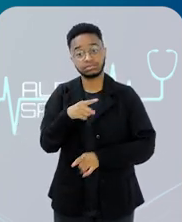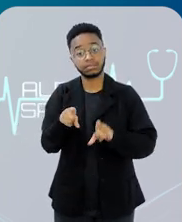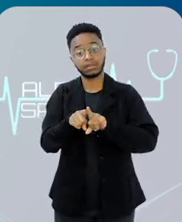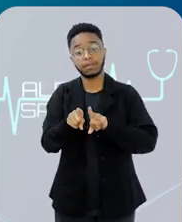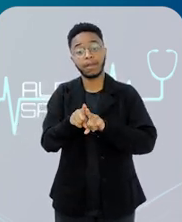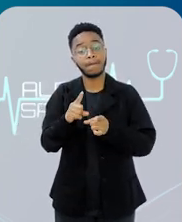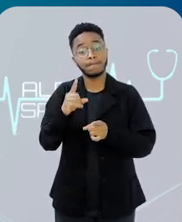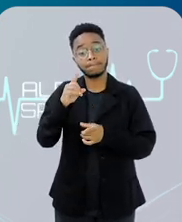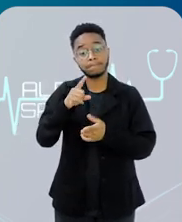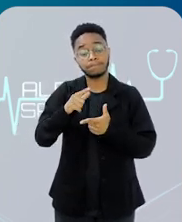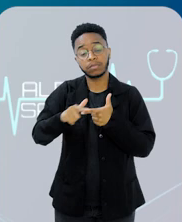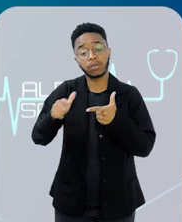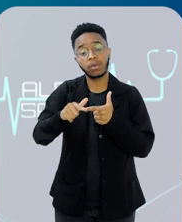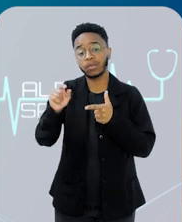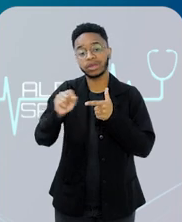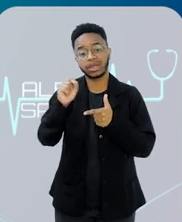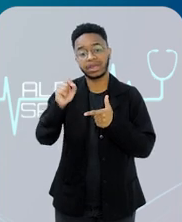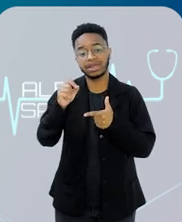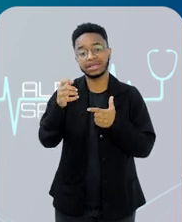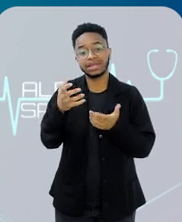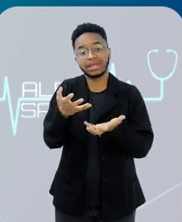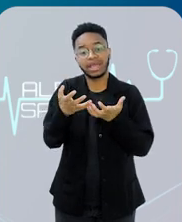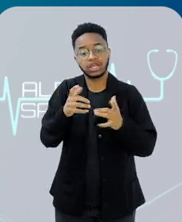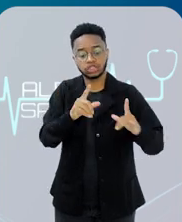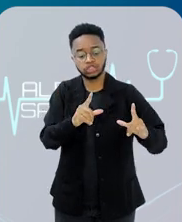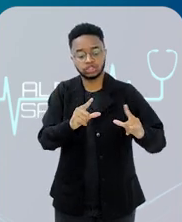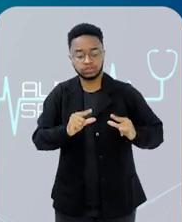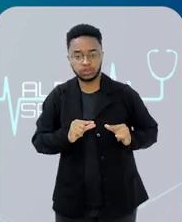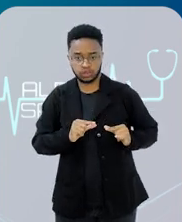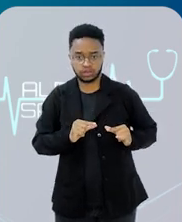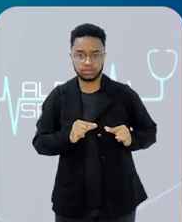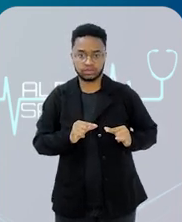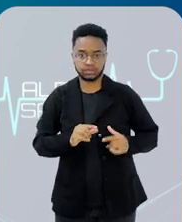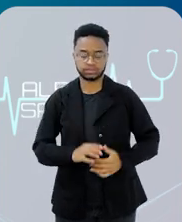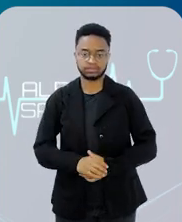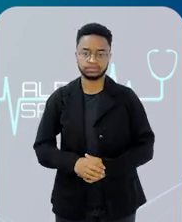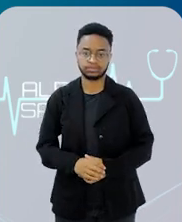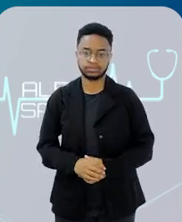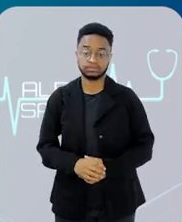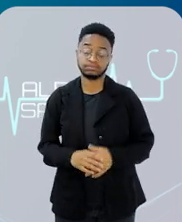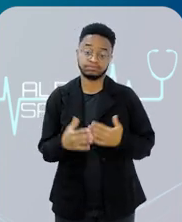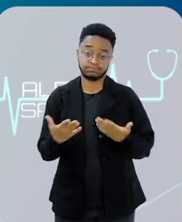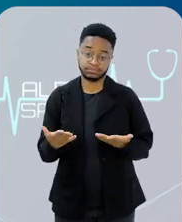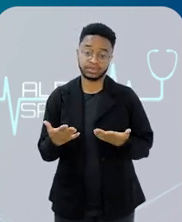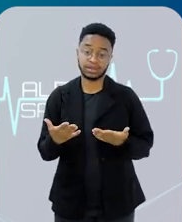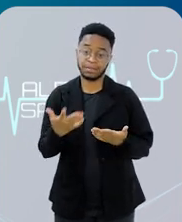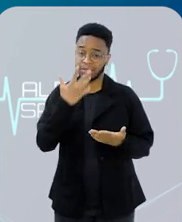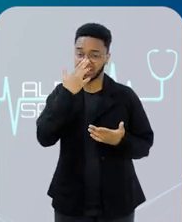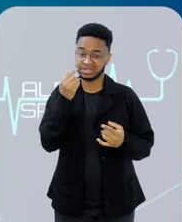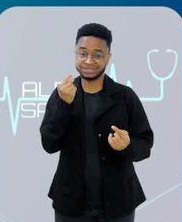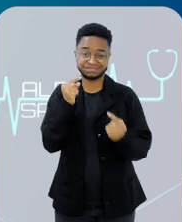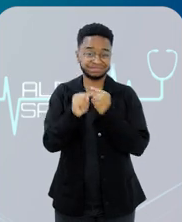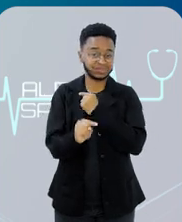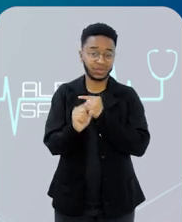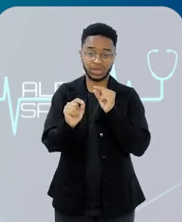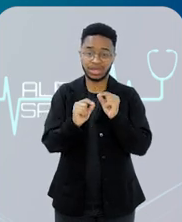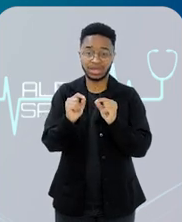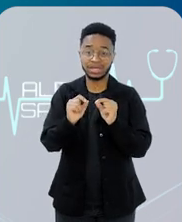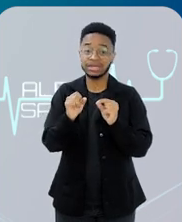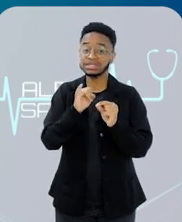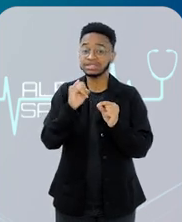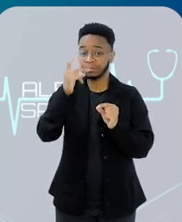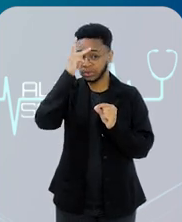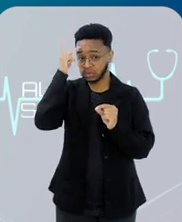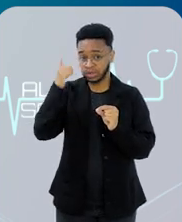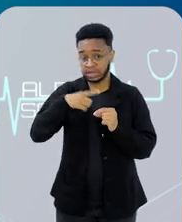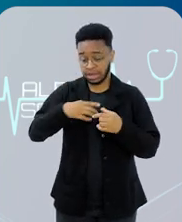o grande problema dele é sempre querer reduzir essa quantidade de tecido. E é meio contrassenso até uma pessoa que